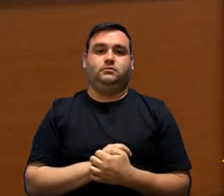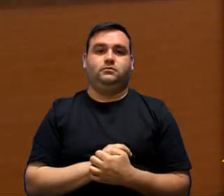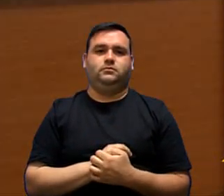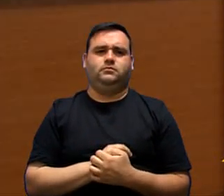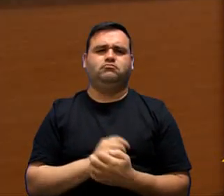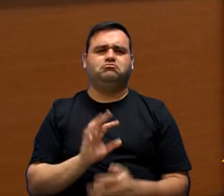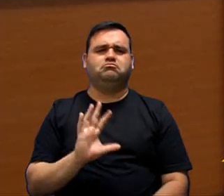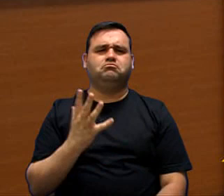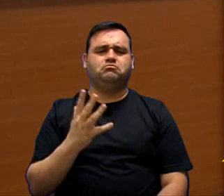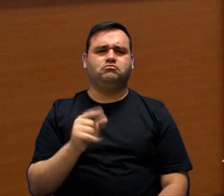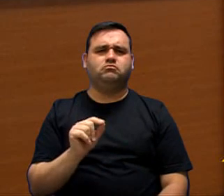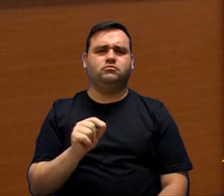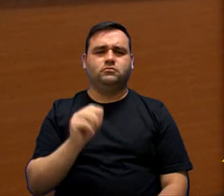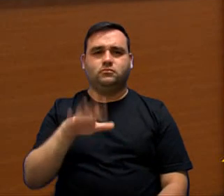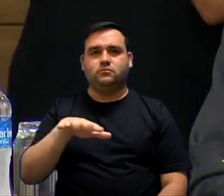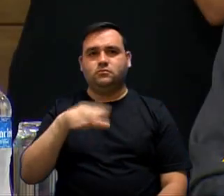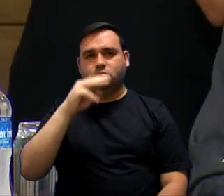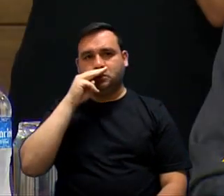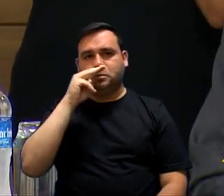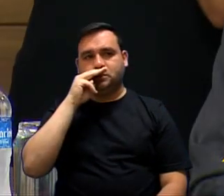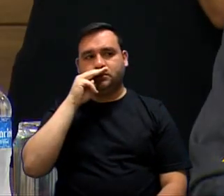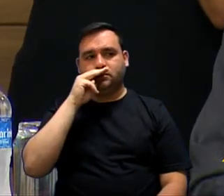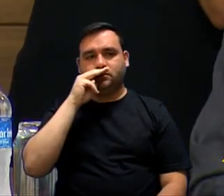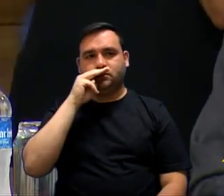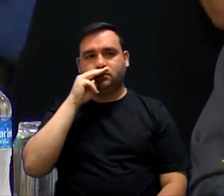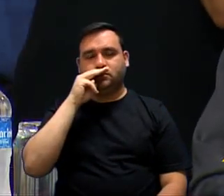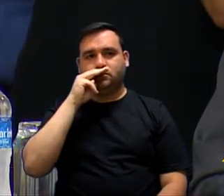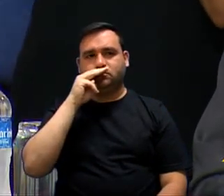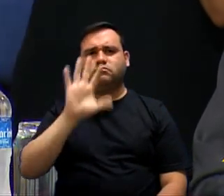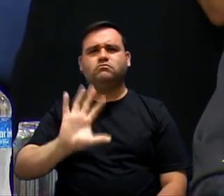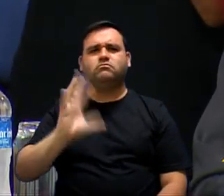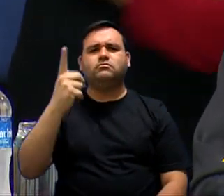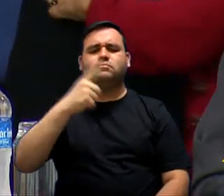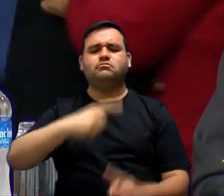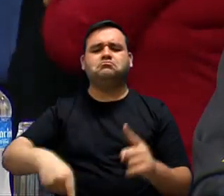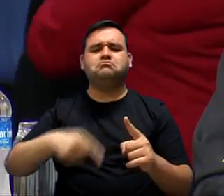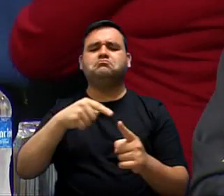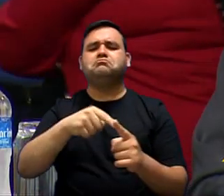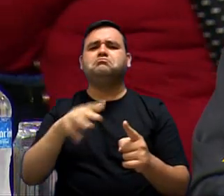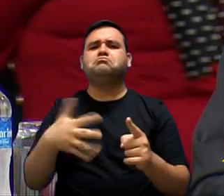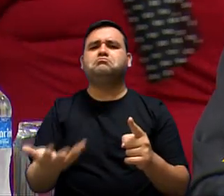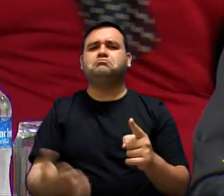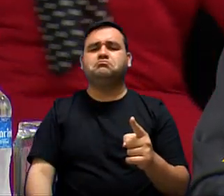O que aconteceu aí, Martinez? O que aconteceu com esse veto aqui?